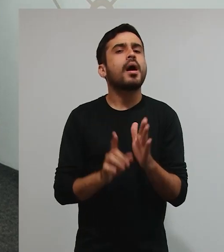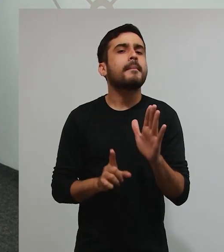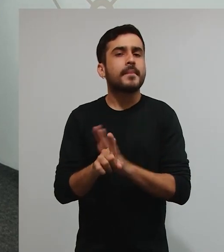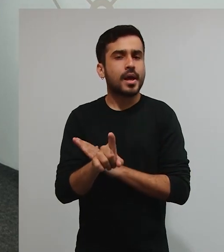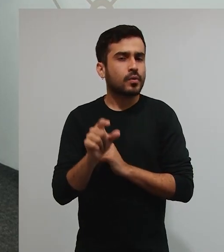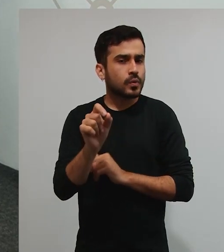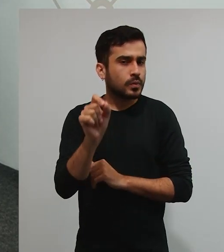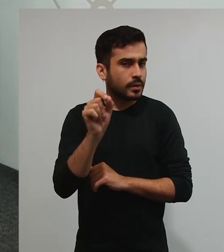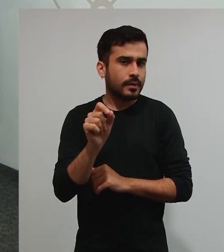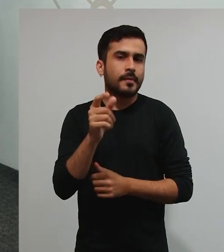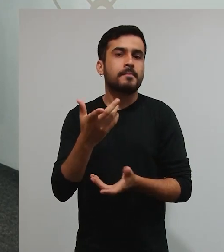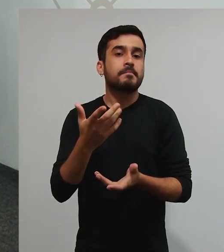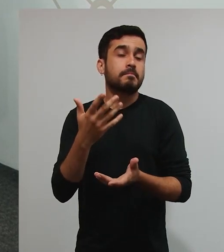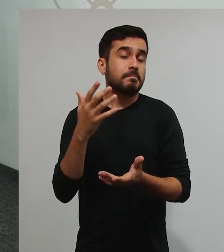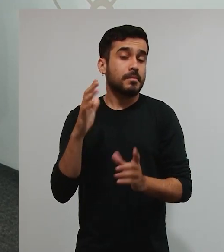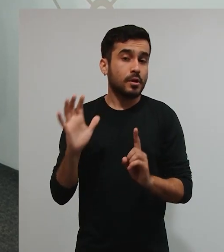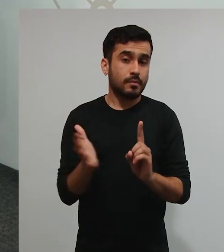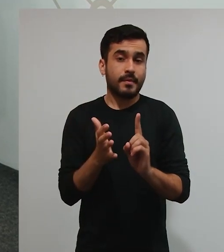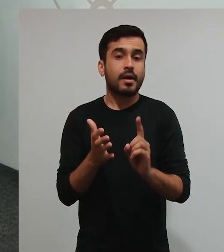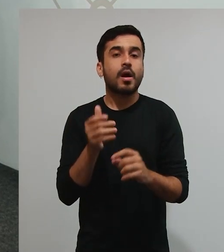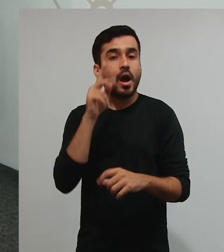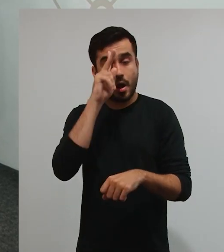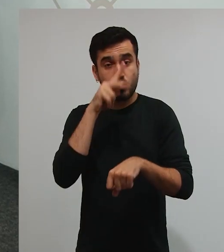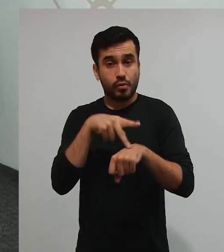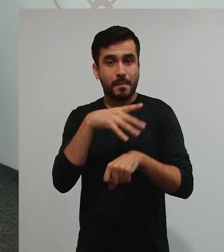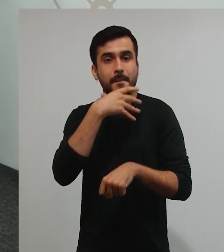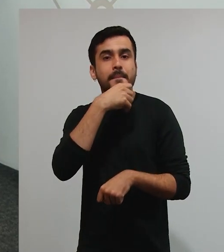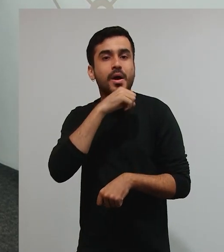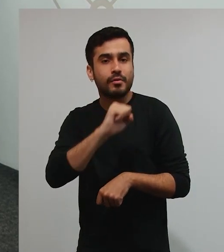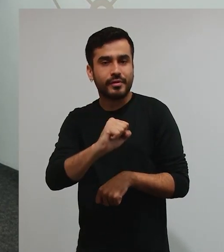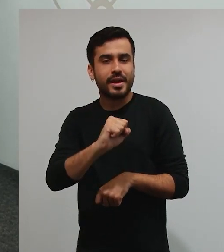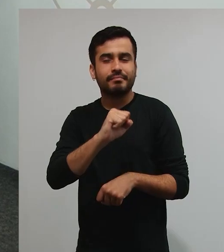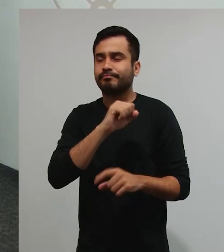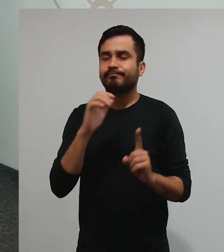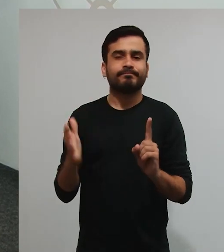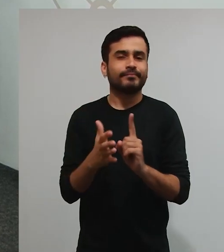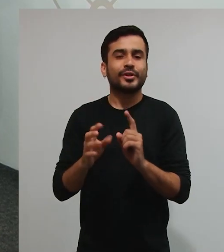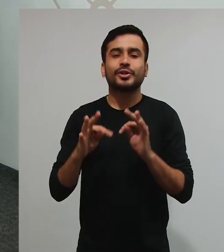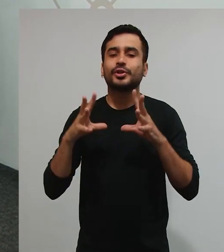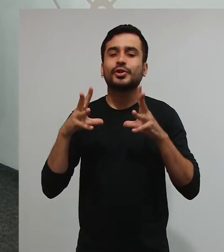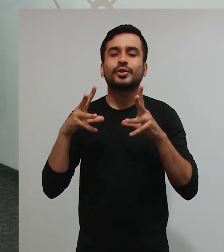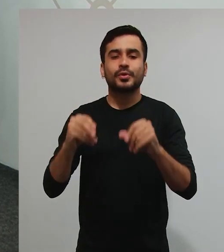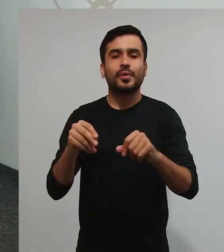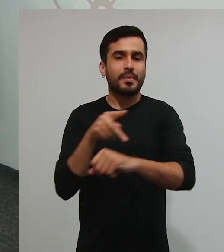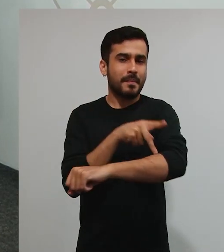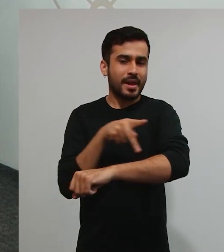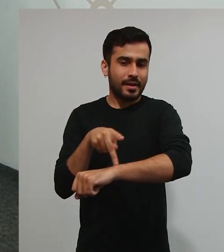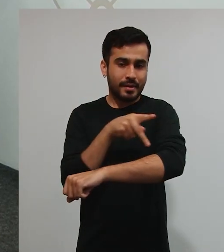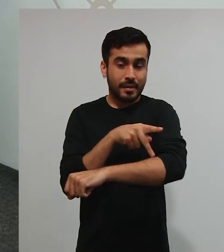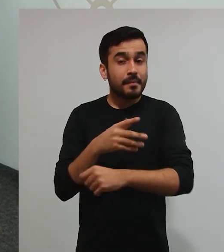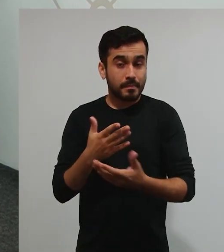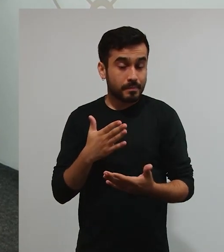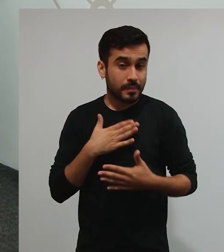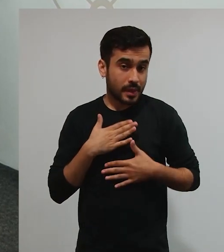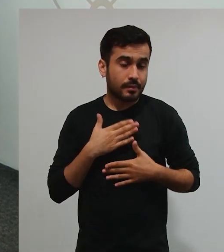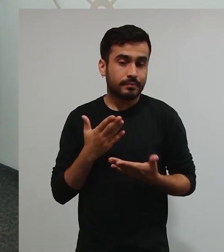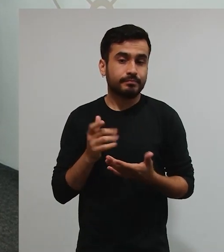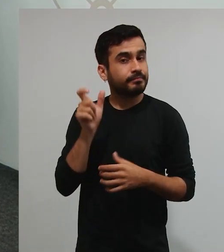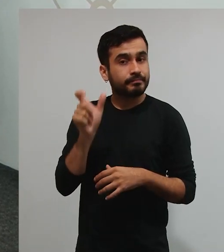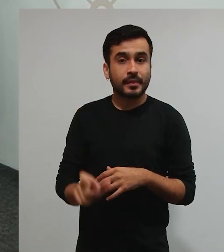que faz a sua jornada por essa tão magnífica profissão que é